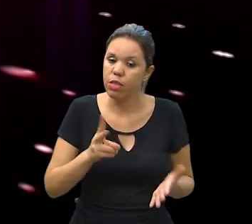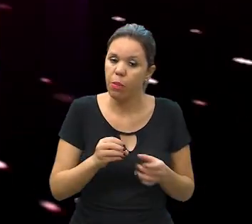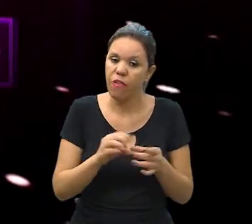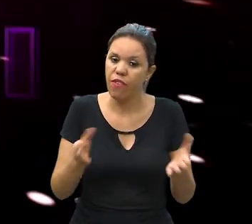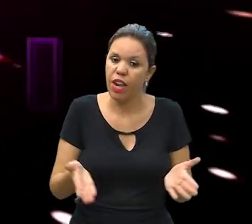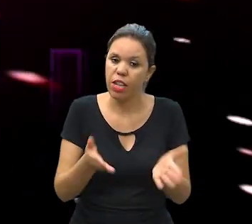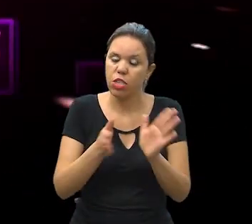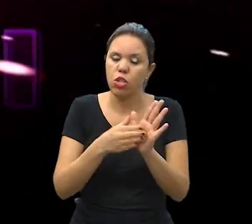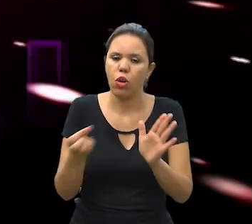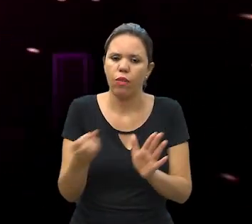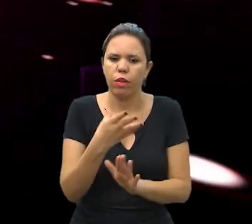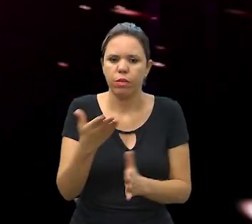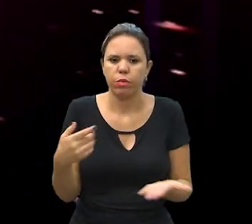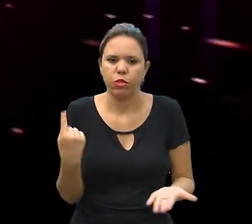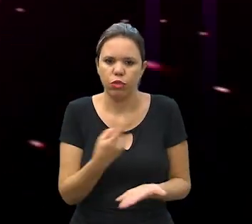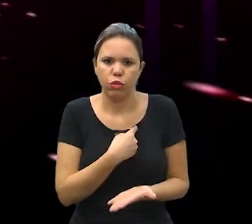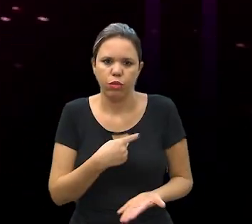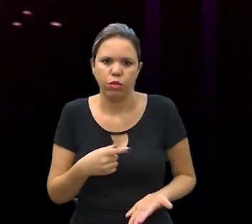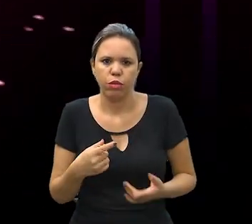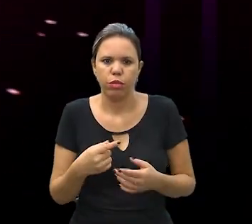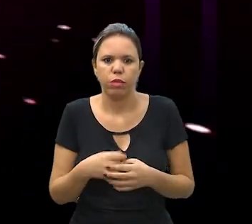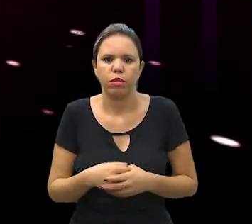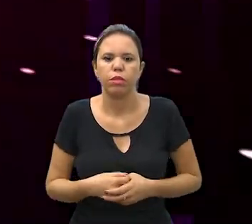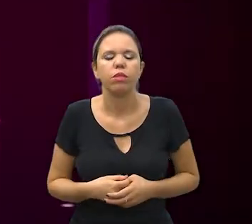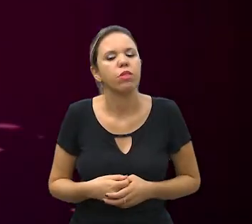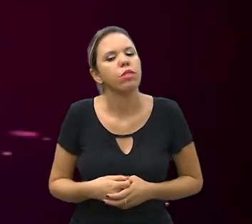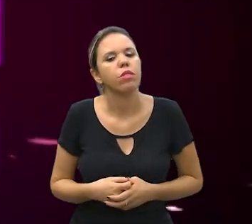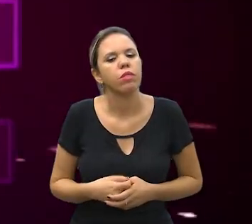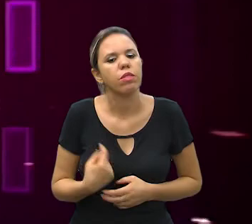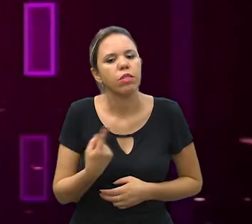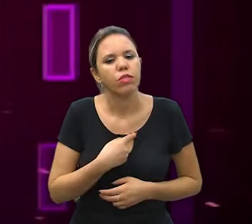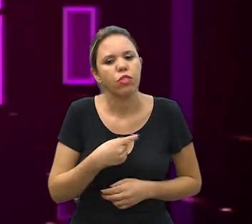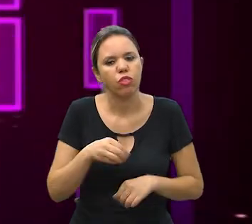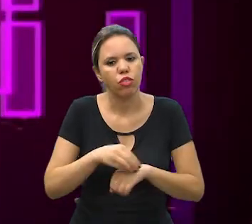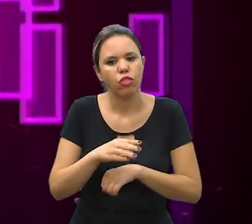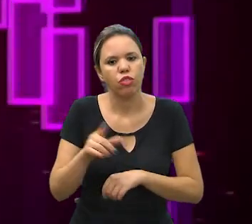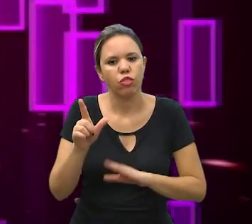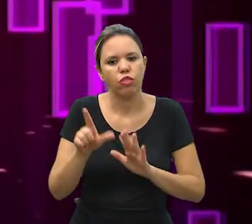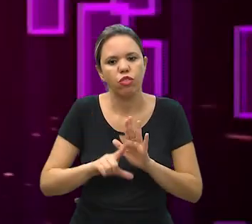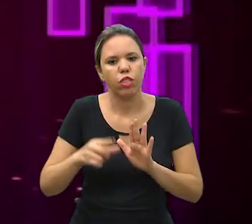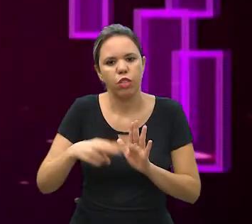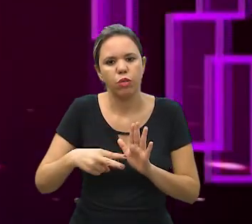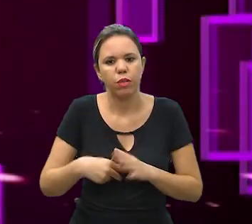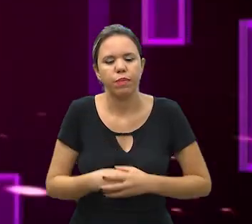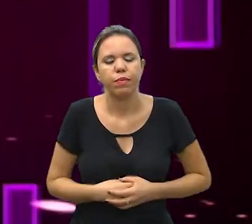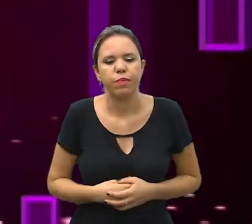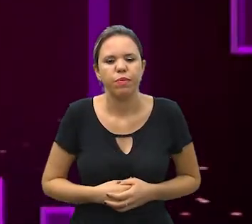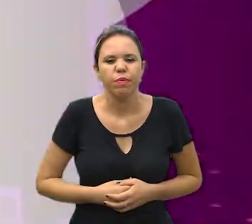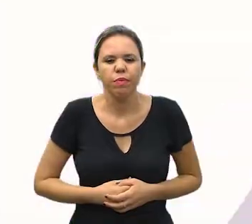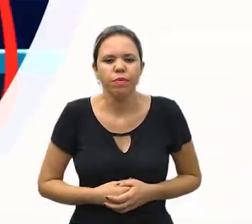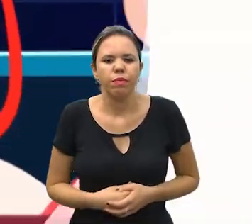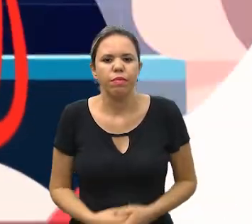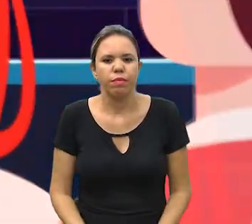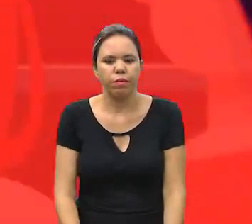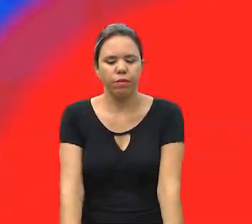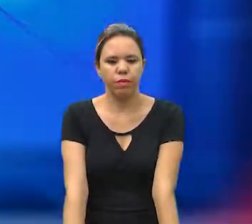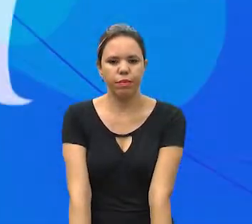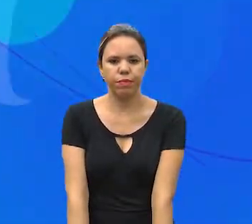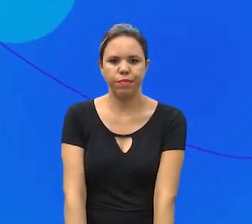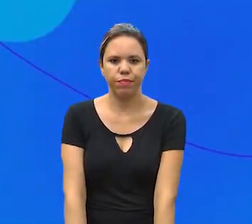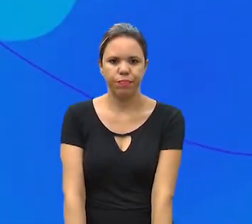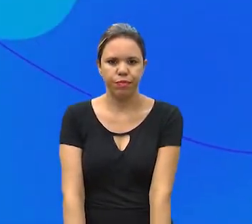E sempre oferece novas possibilidades pra gente. Então, hashtag fica a dica de leitura aí pra você.